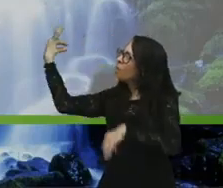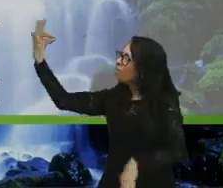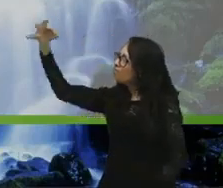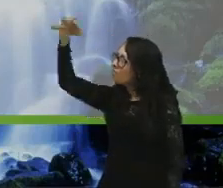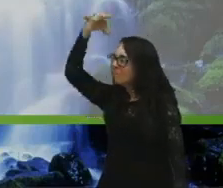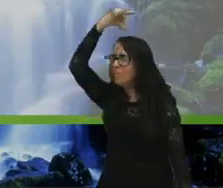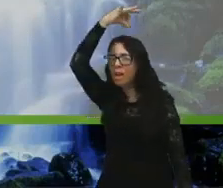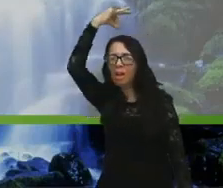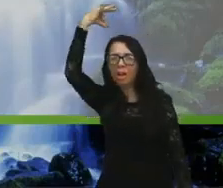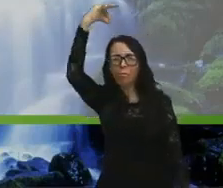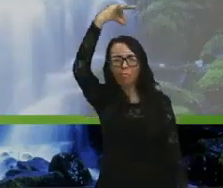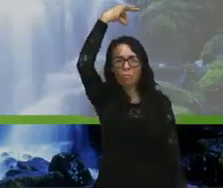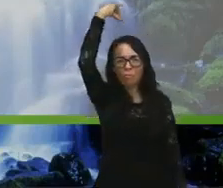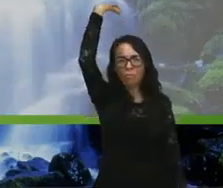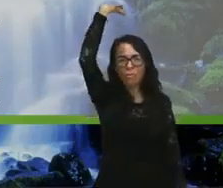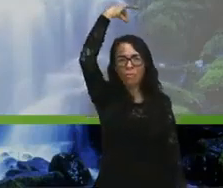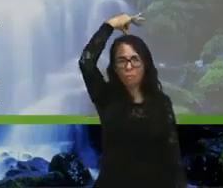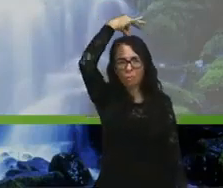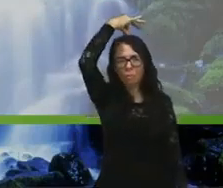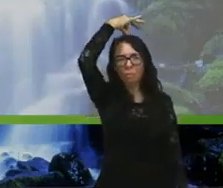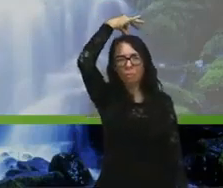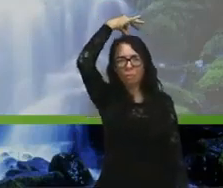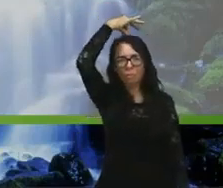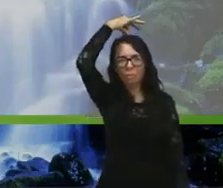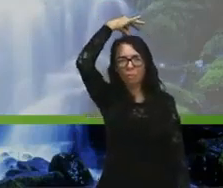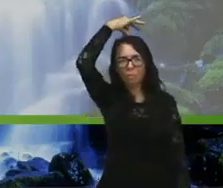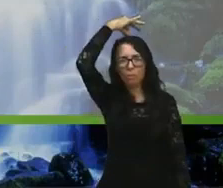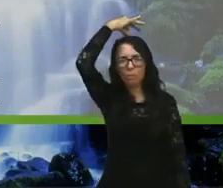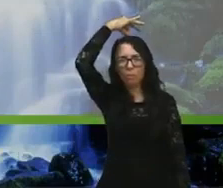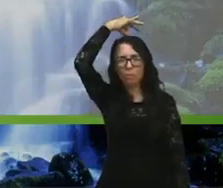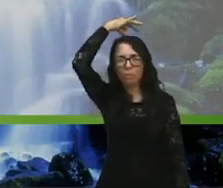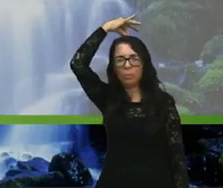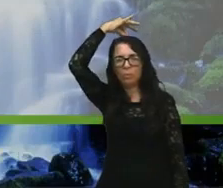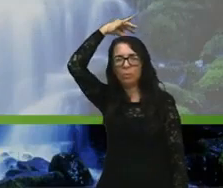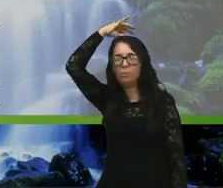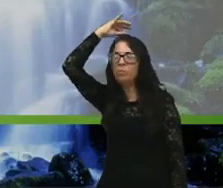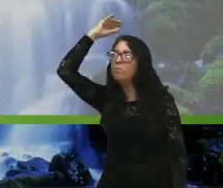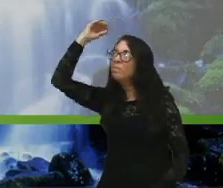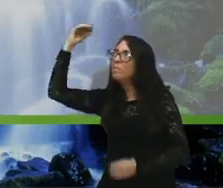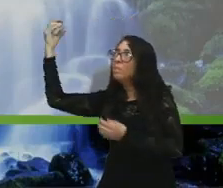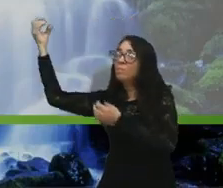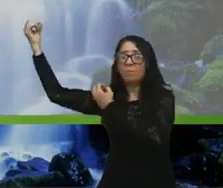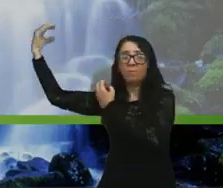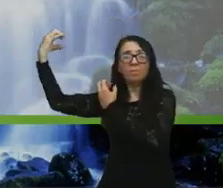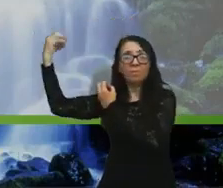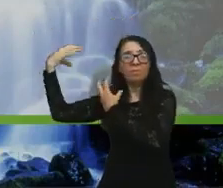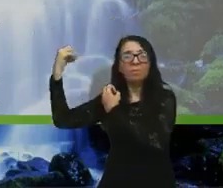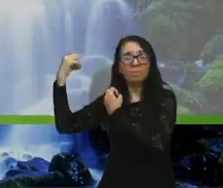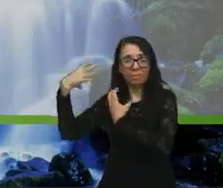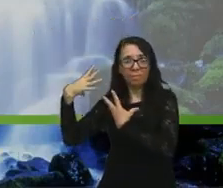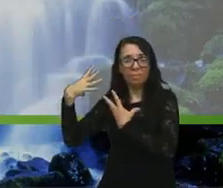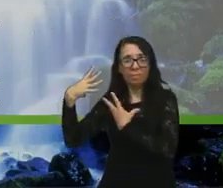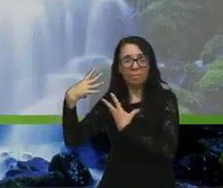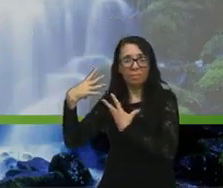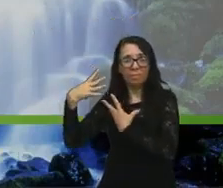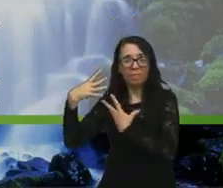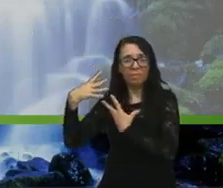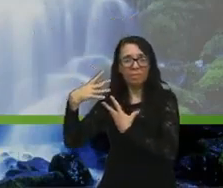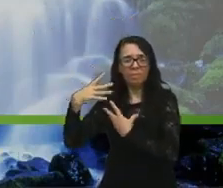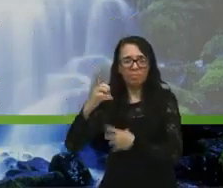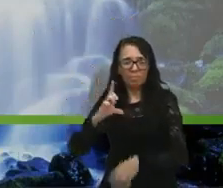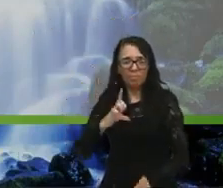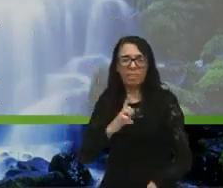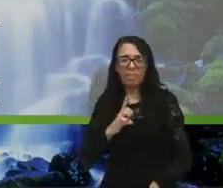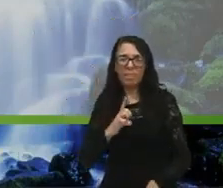a ênfase não deve estar no que eu estou fazendo, mas sim no